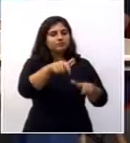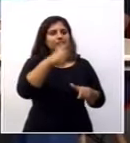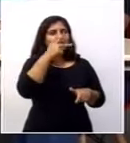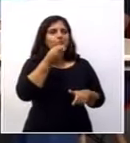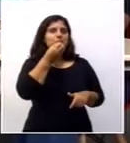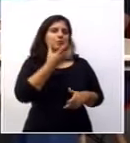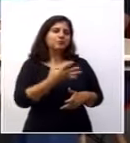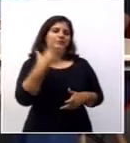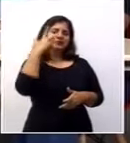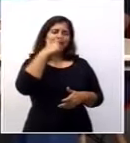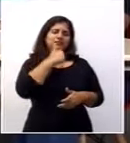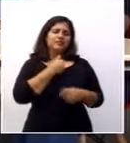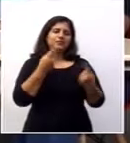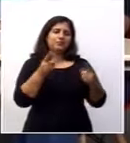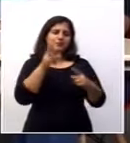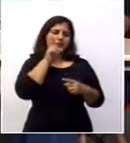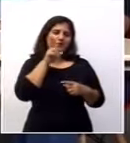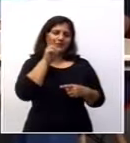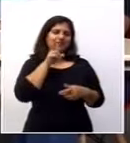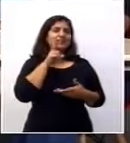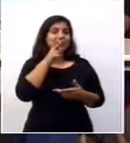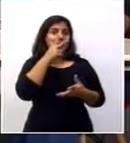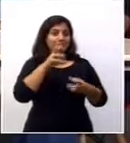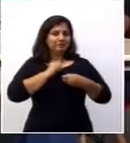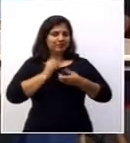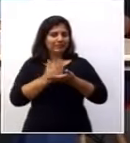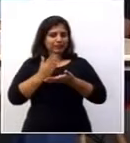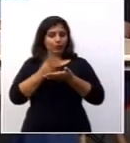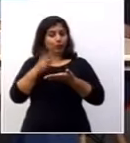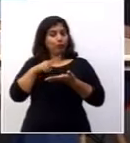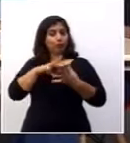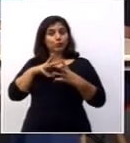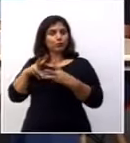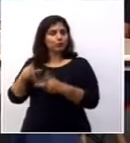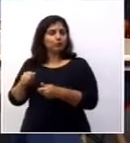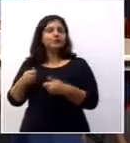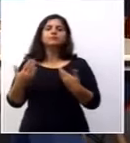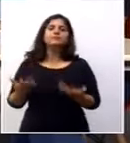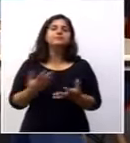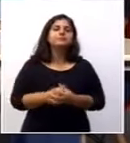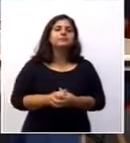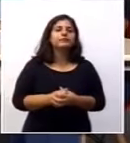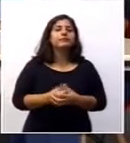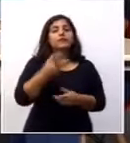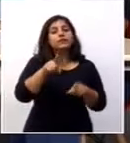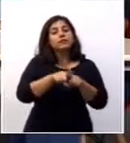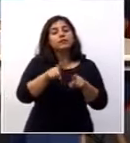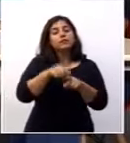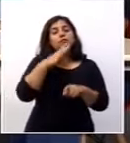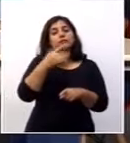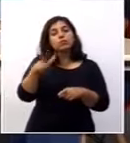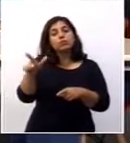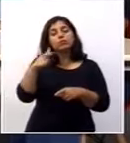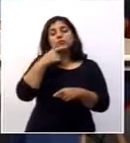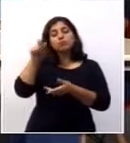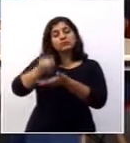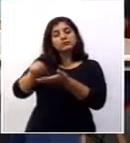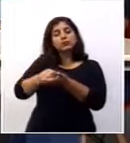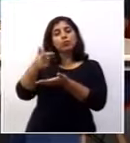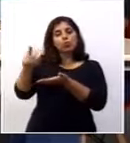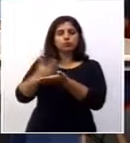achando a história bem bonita. Acho que bastante gente vai pegar para ler o livro inteiro. E vai também conhecer as outras obras